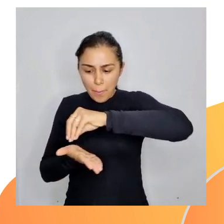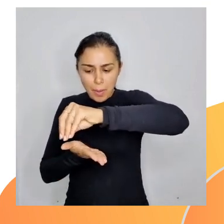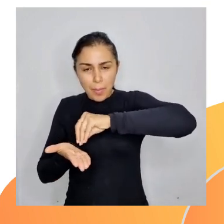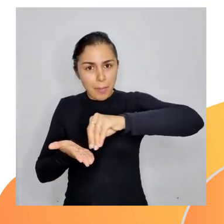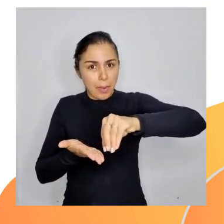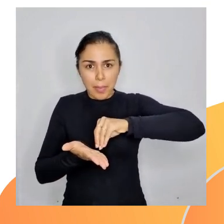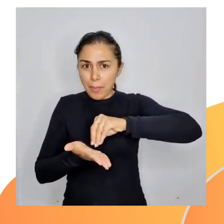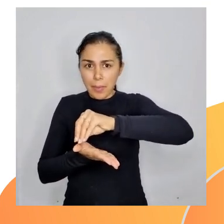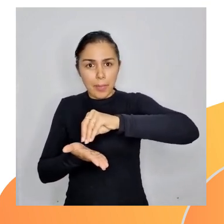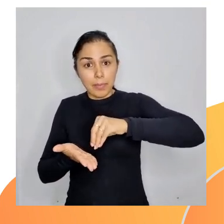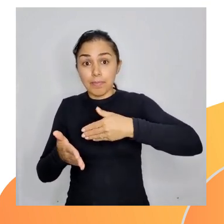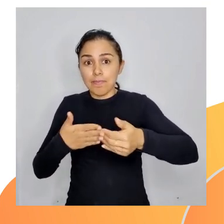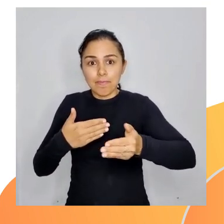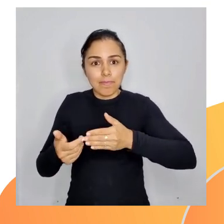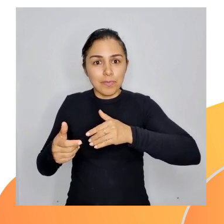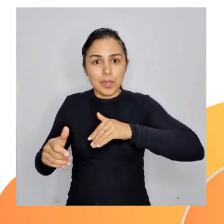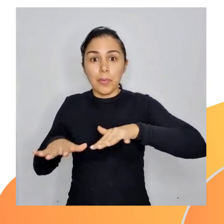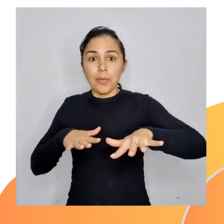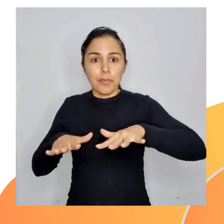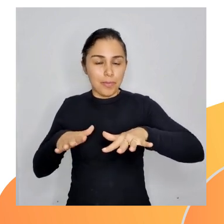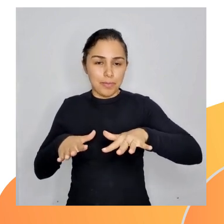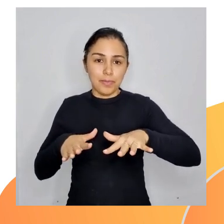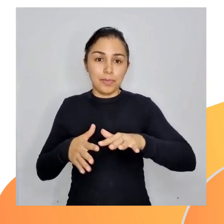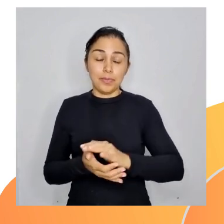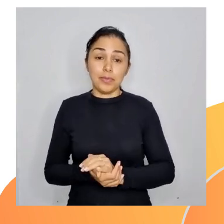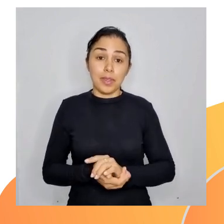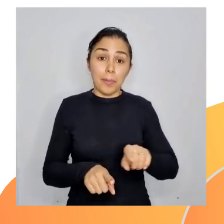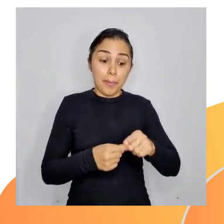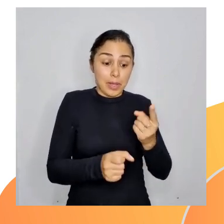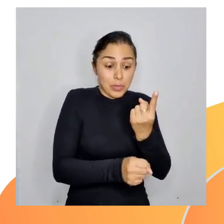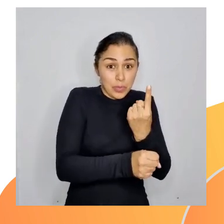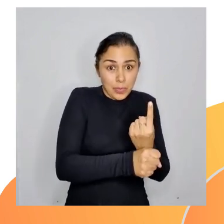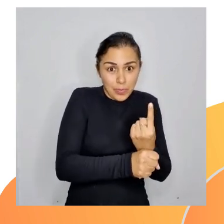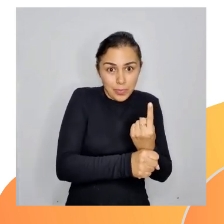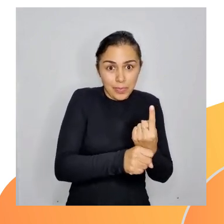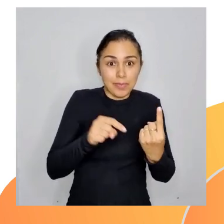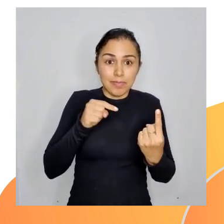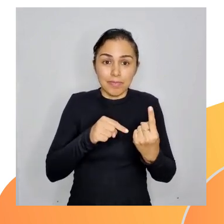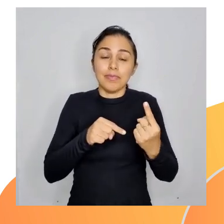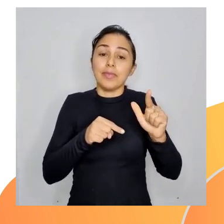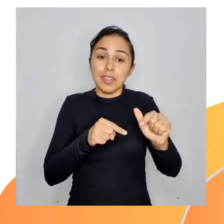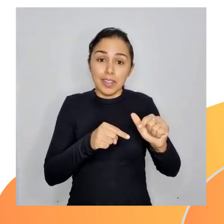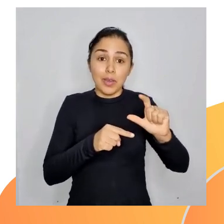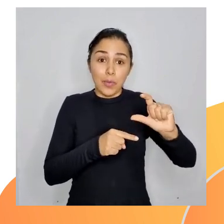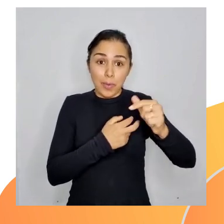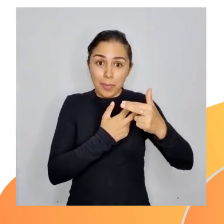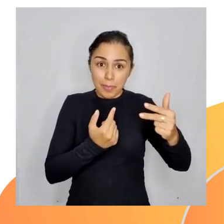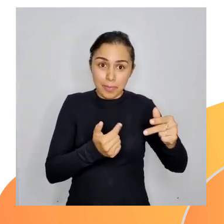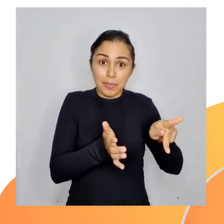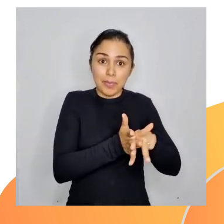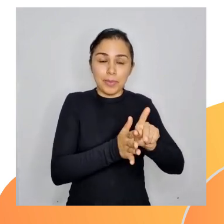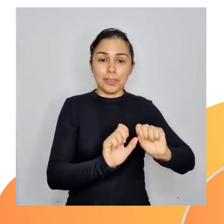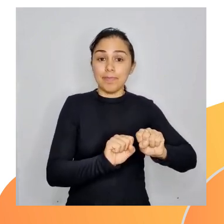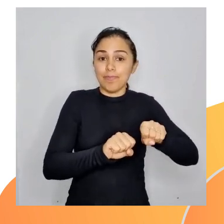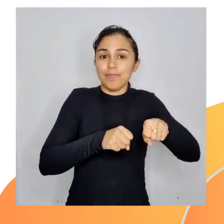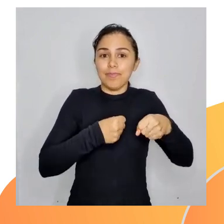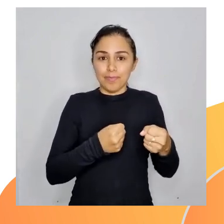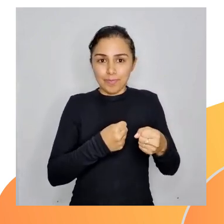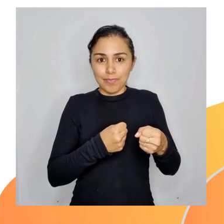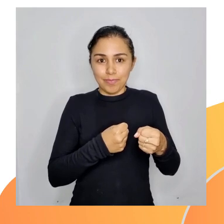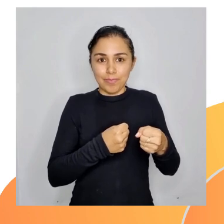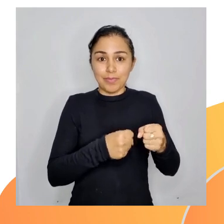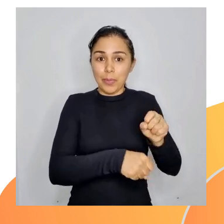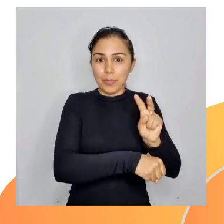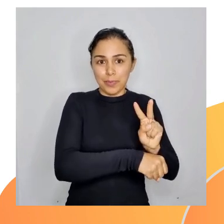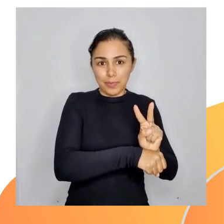ali dentro do tabuleiro. O rei, por ser uma peça de defesa, ele apresenta apenas um movimento de uma casa,